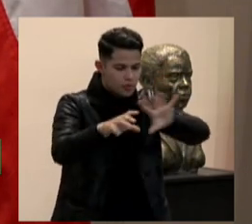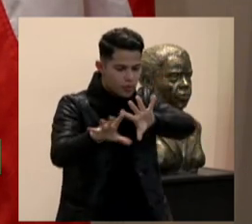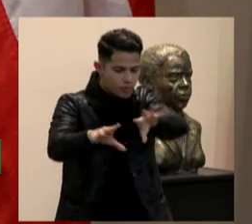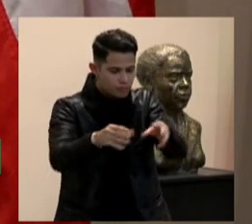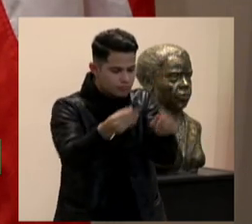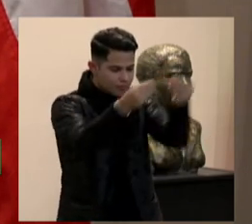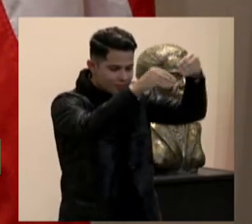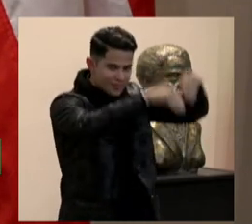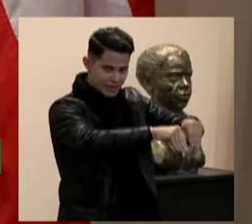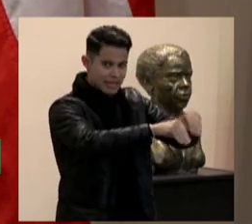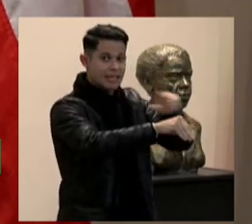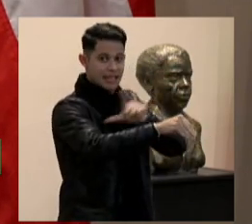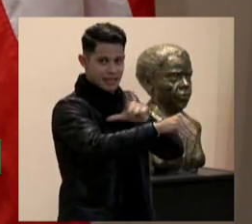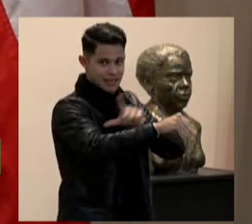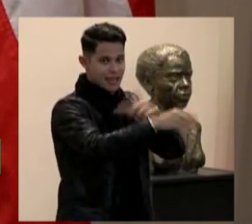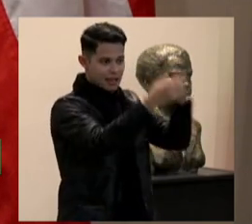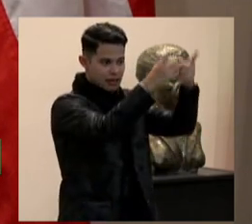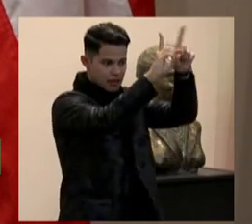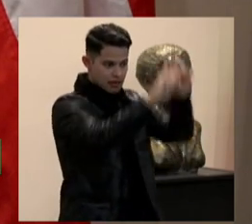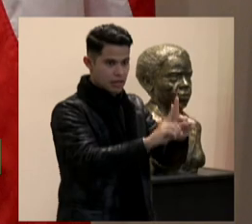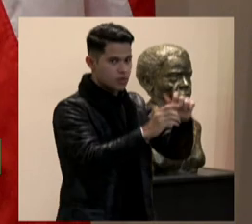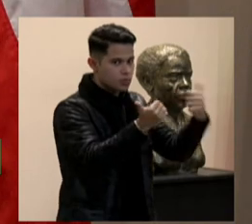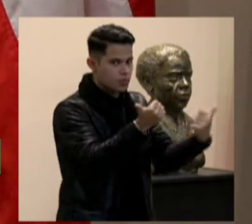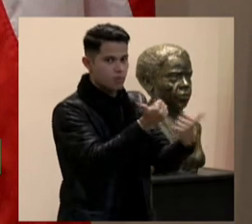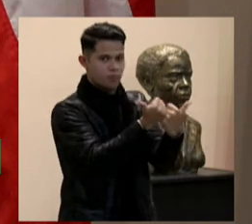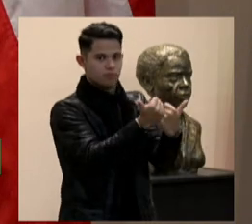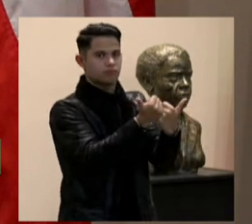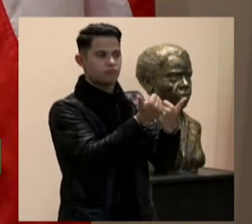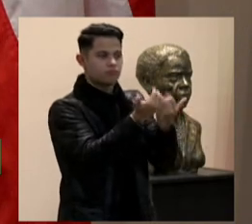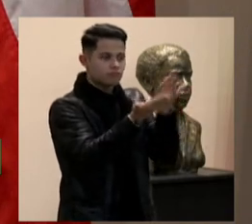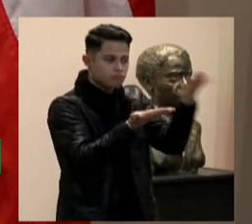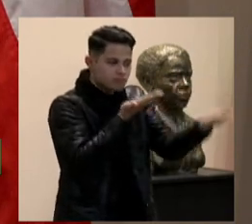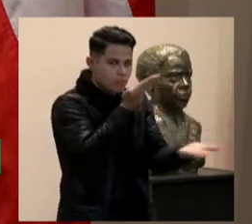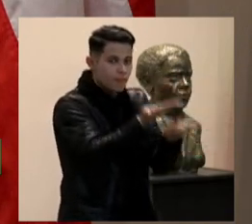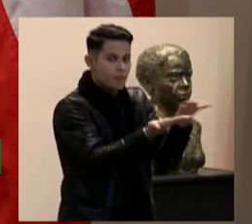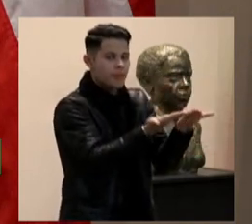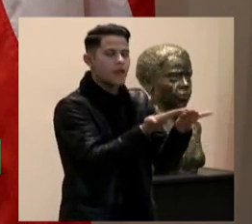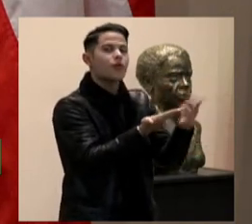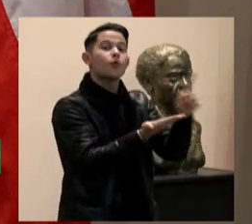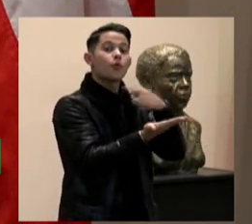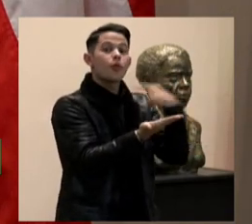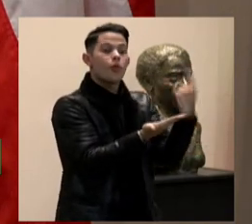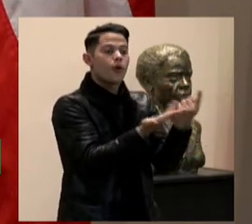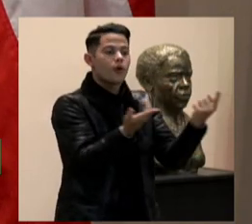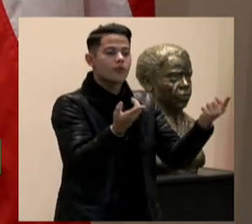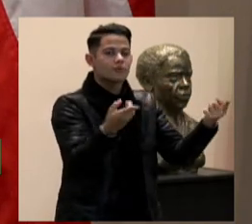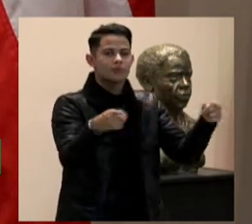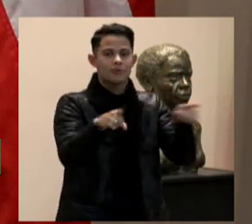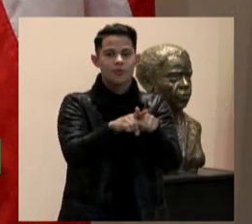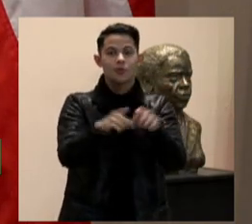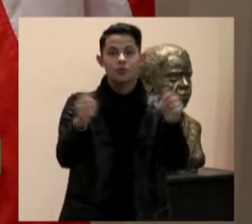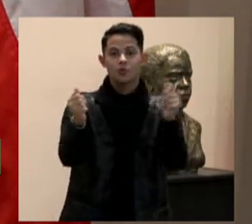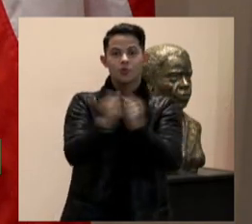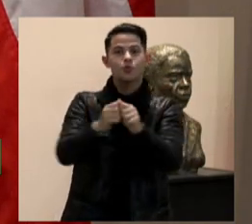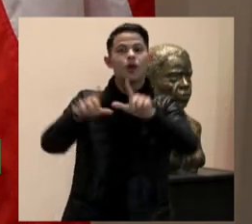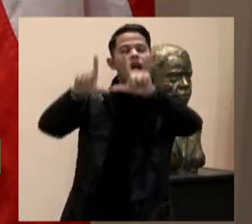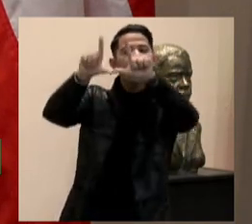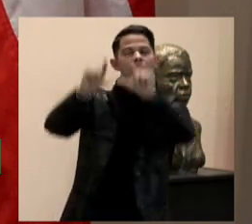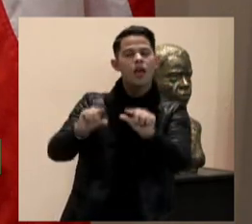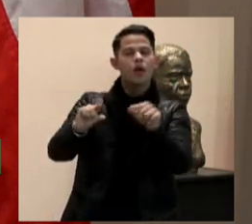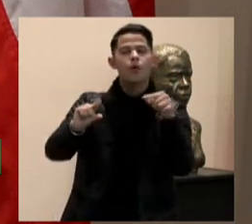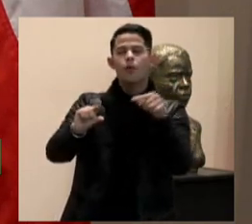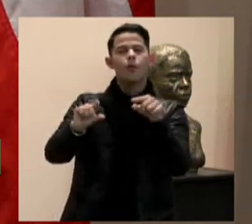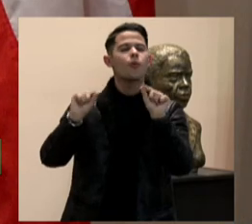deficiência exclusivamente ao suporte e ao apoio, a gente reduz a própria ideia